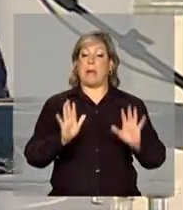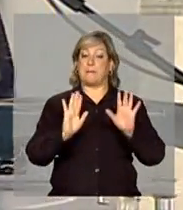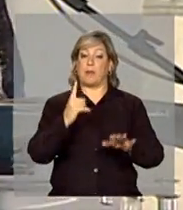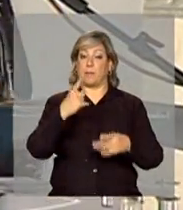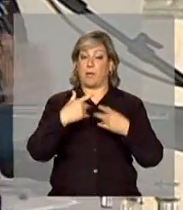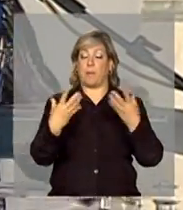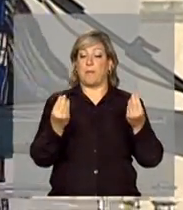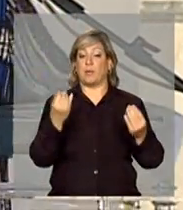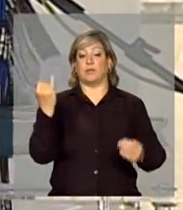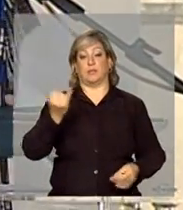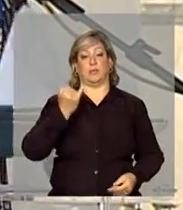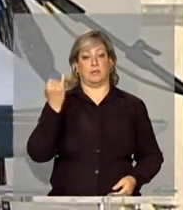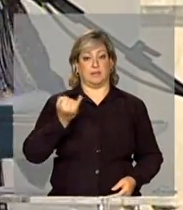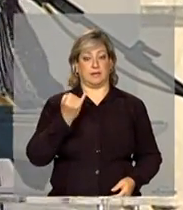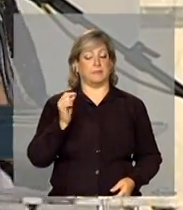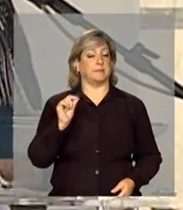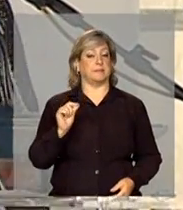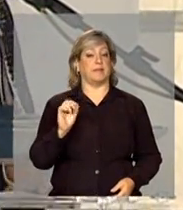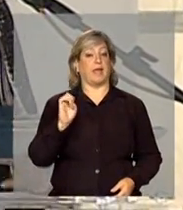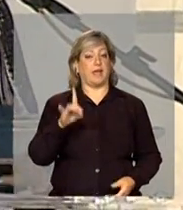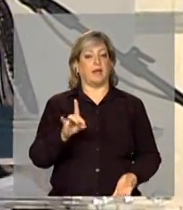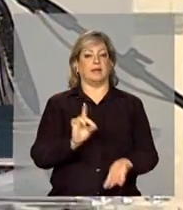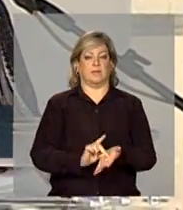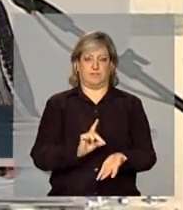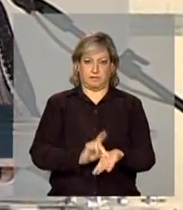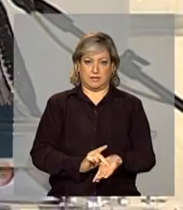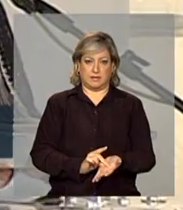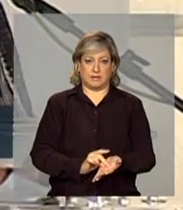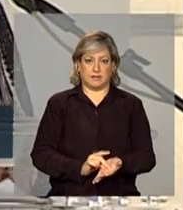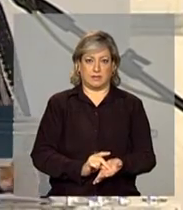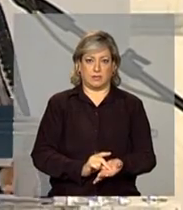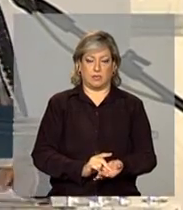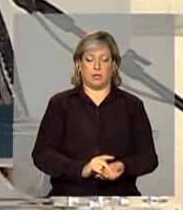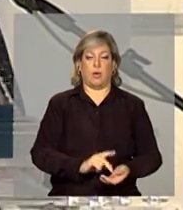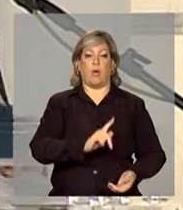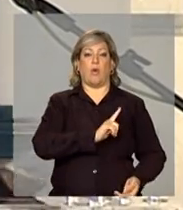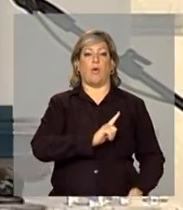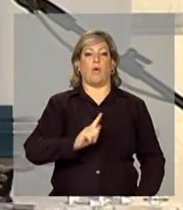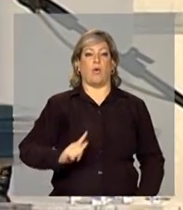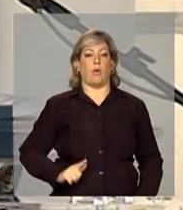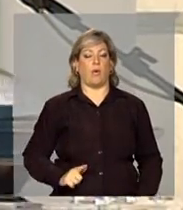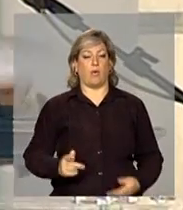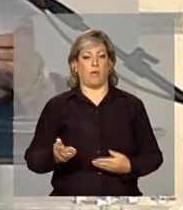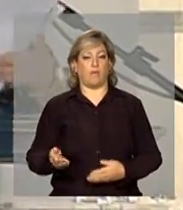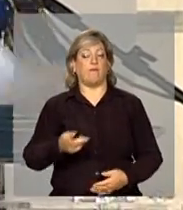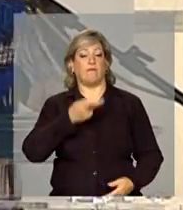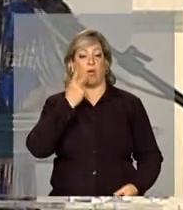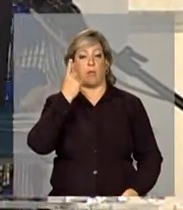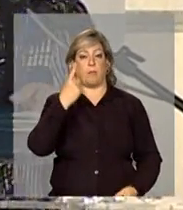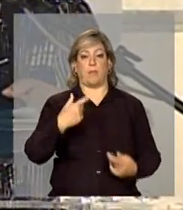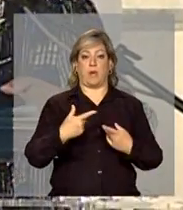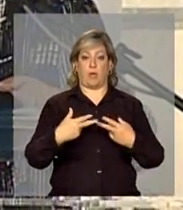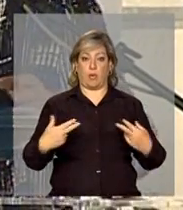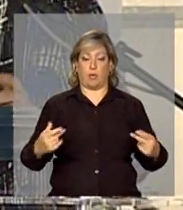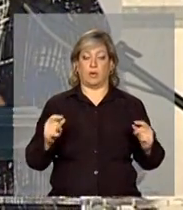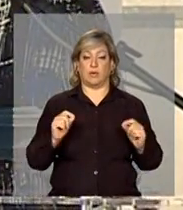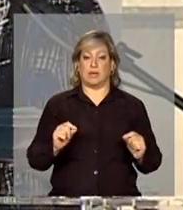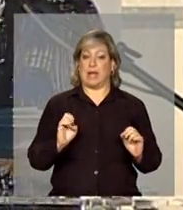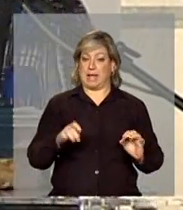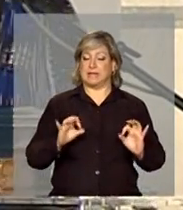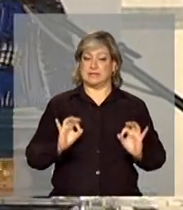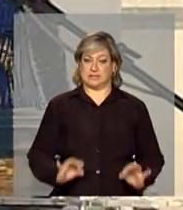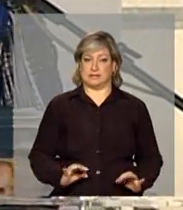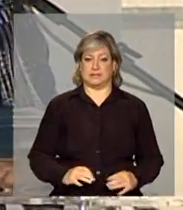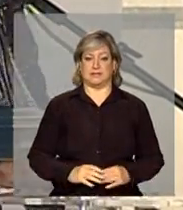muito importante. É, de fato, o governador falou uma coisa que é